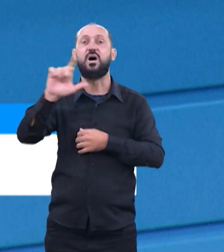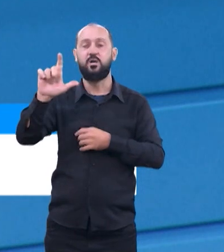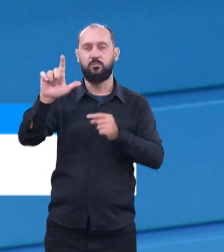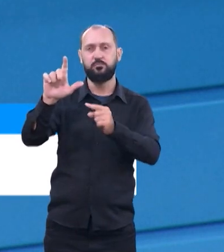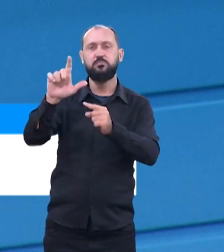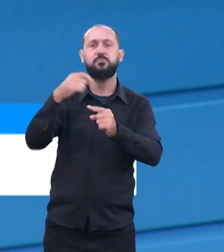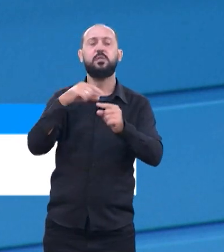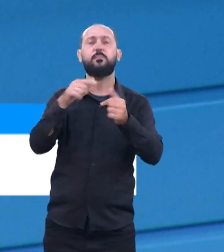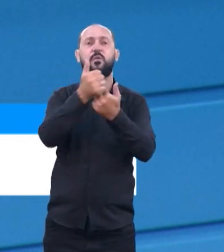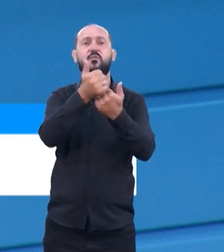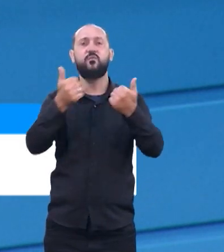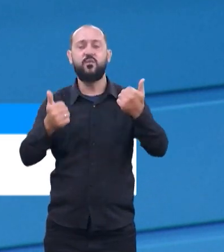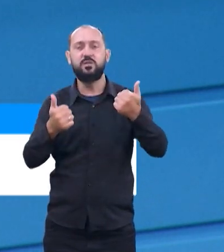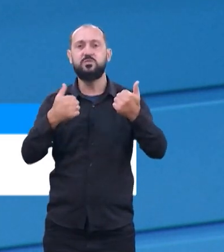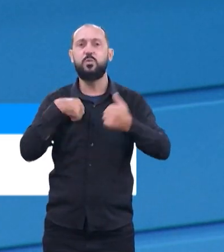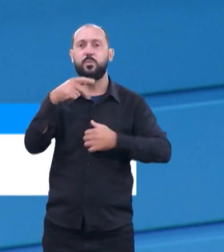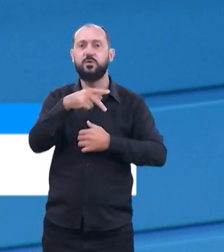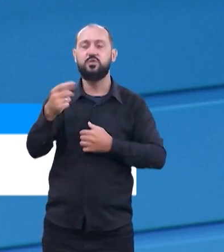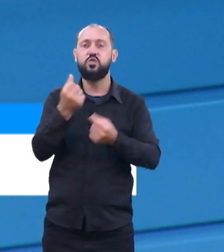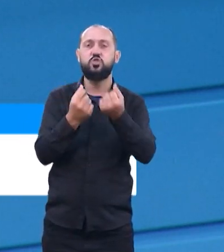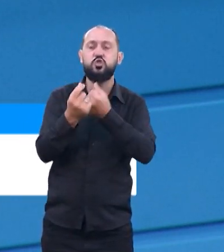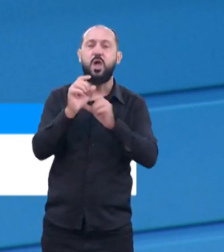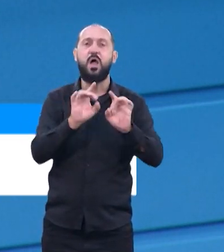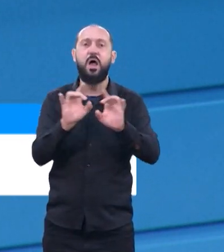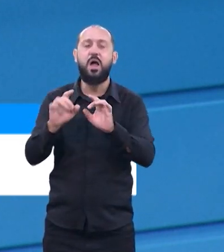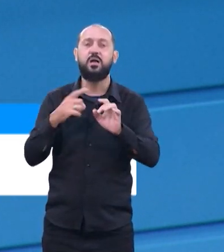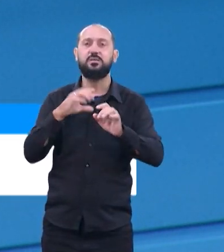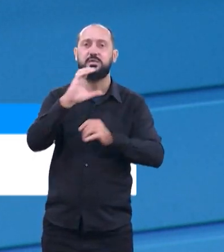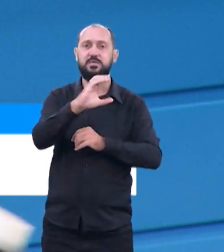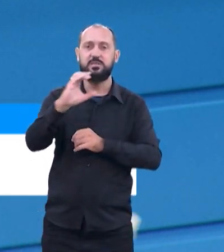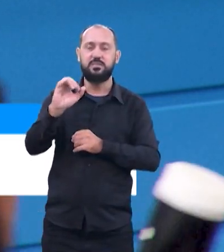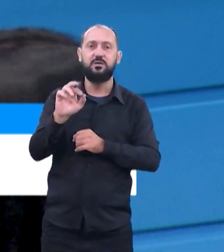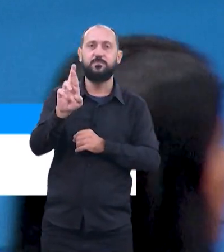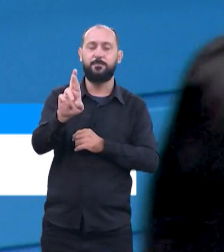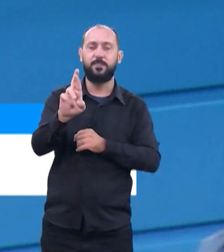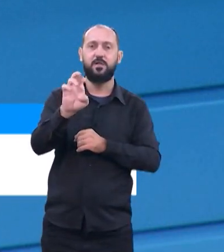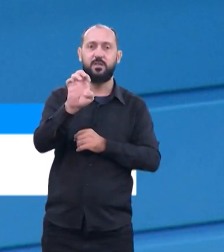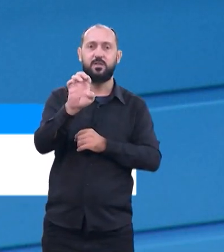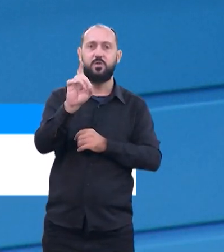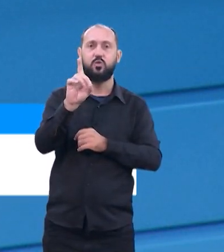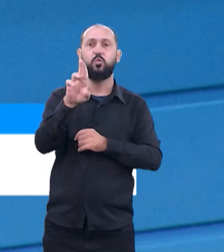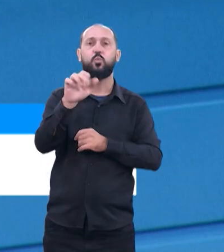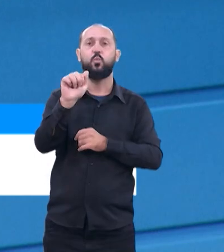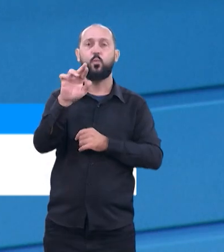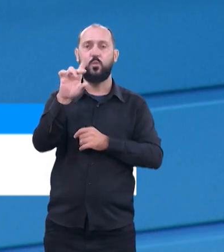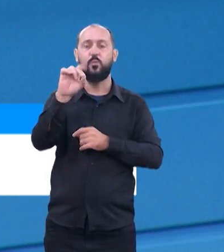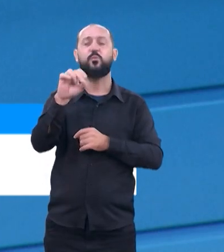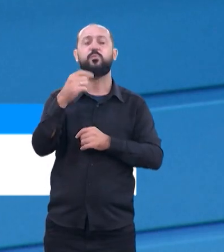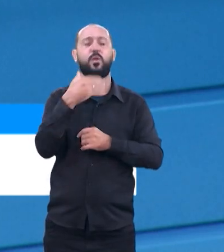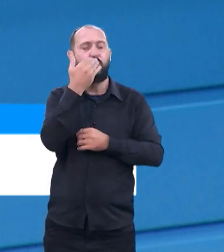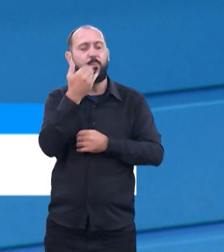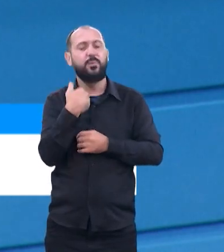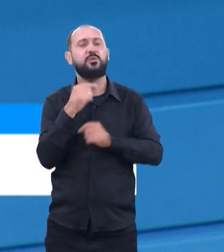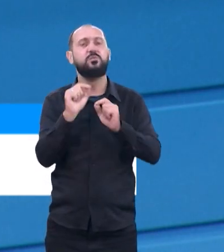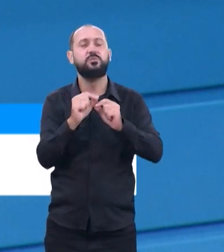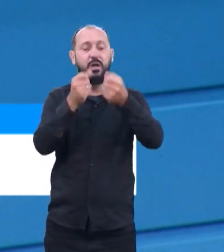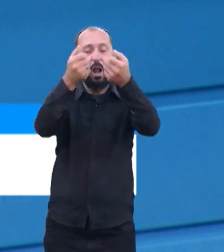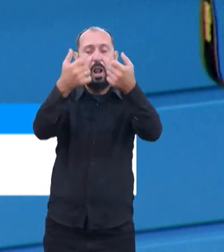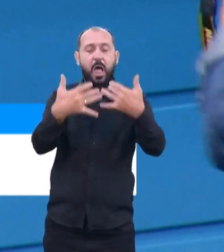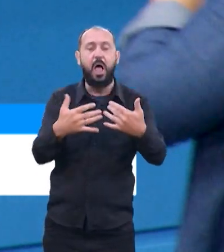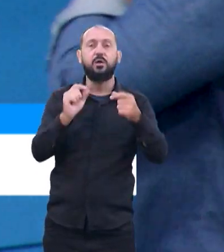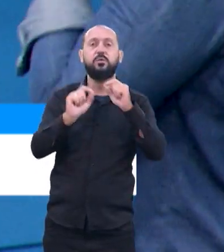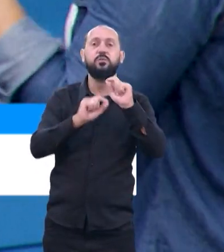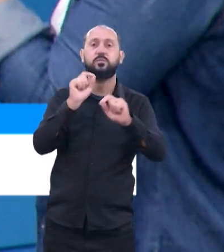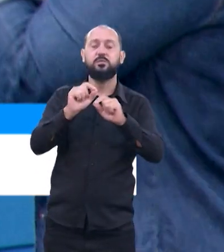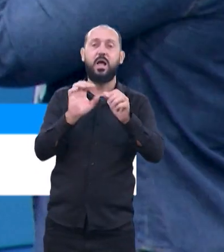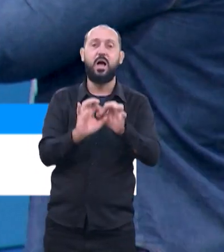Rafael Vitali Rodrigues, e ao vice-presidente de negócios e responsável pela CCR Rodovias, senhor Eduardo Siqueira Moraes, solicitando os